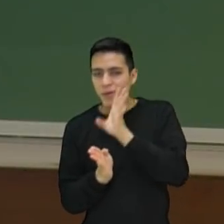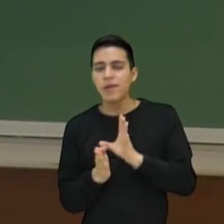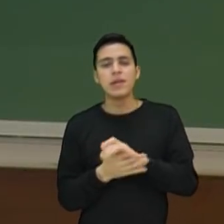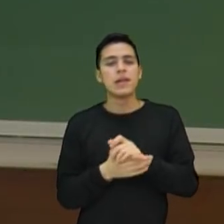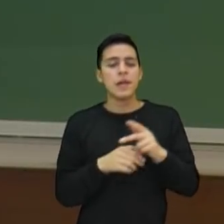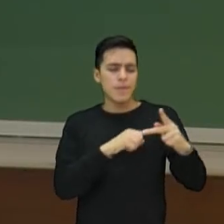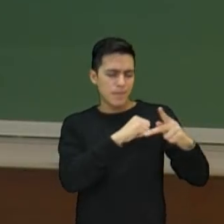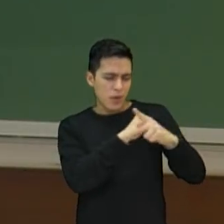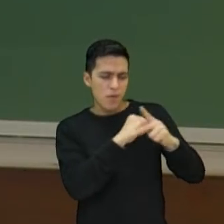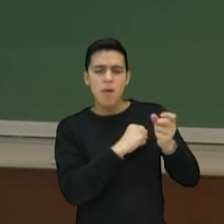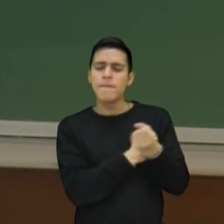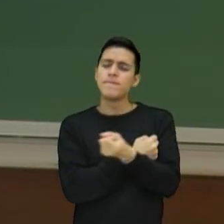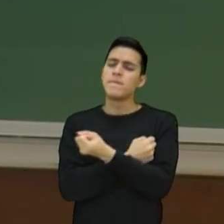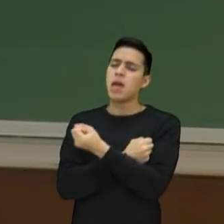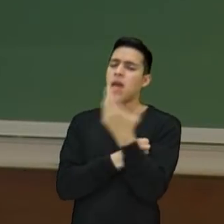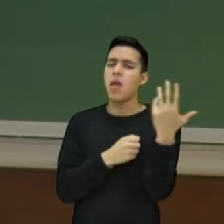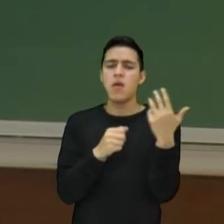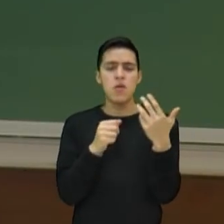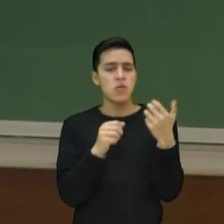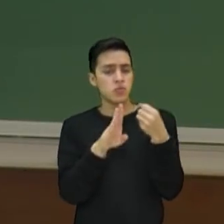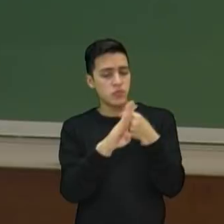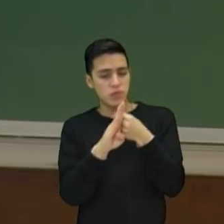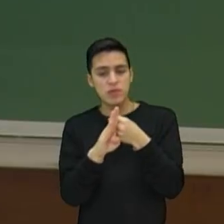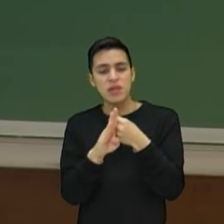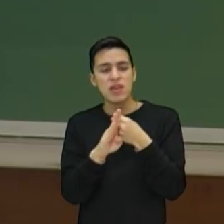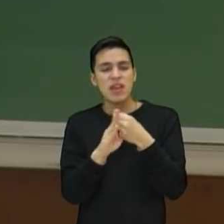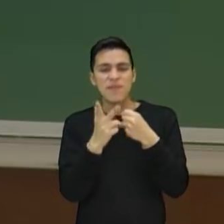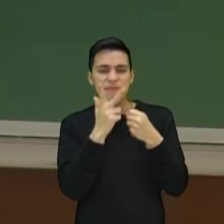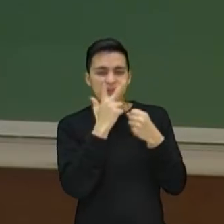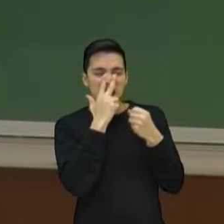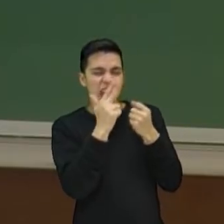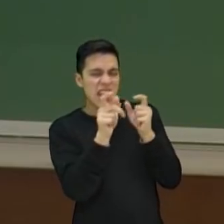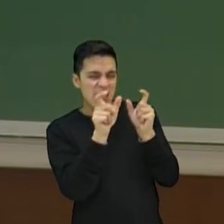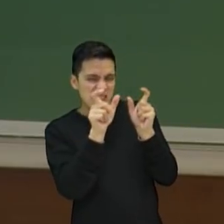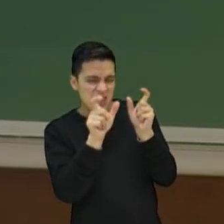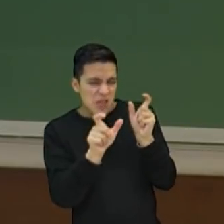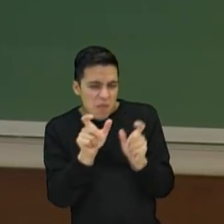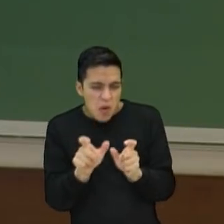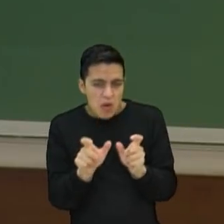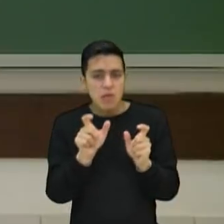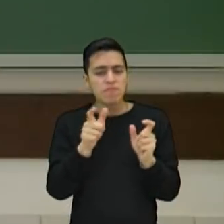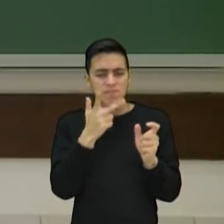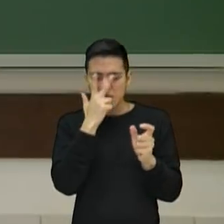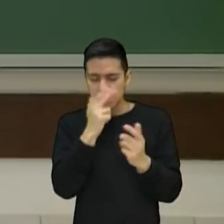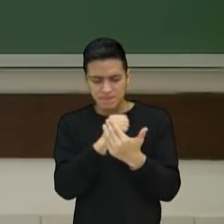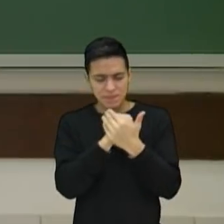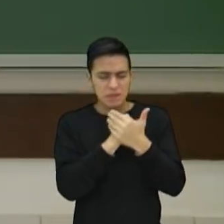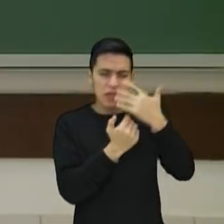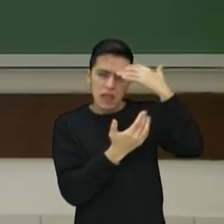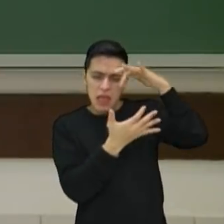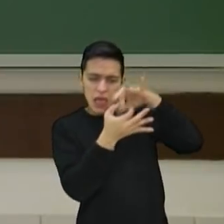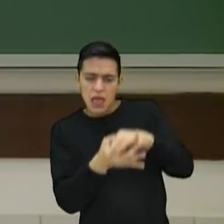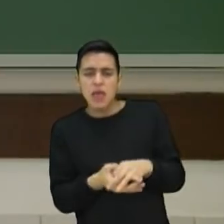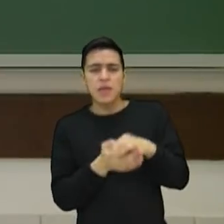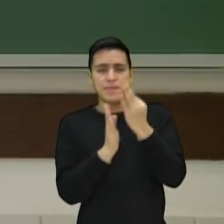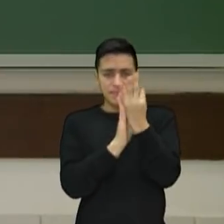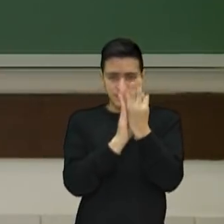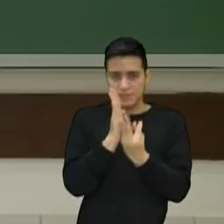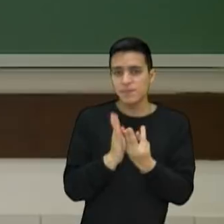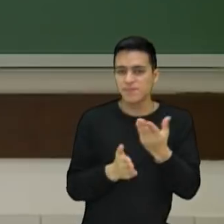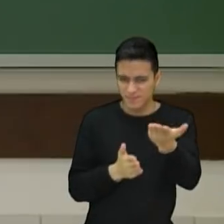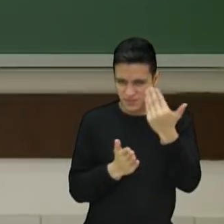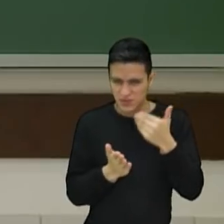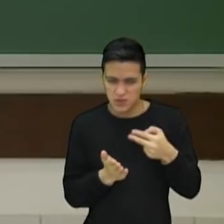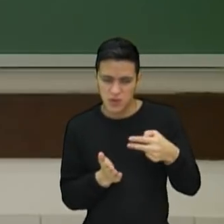alguns substantivos, sinônimos, eles têm essa propriedade de resgatar o texto. Que legal isso, né? Ó, vamos continuar a